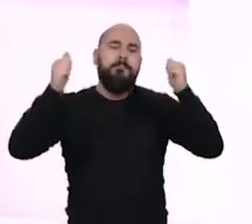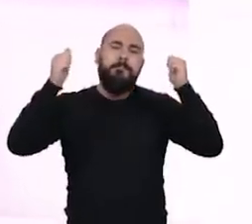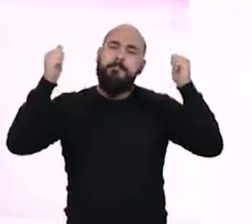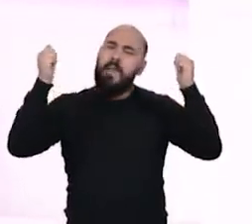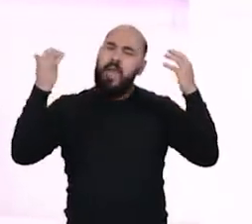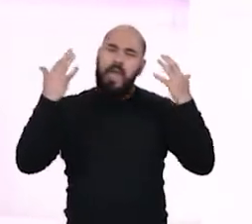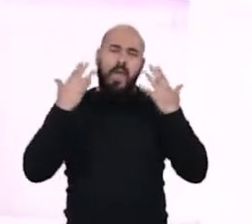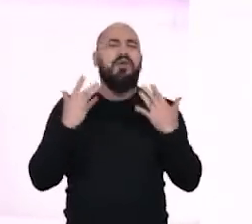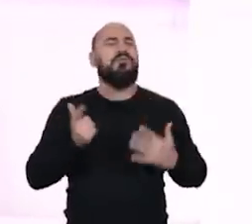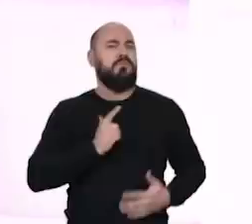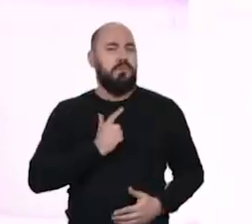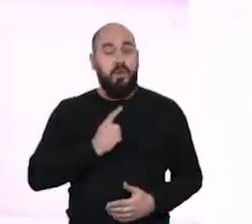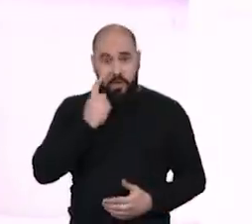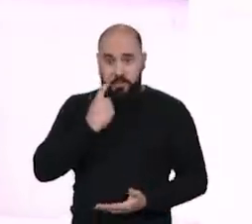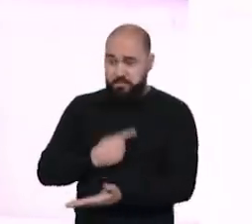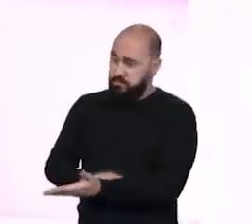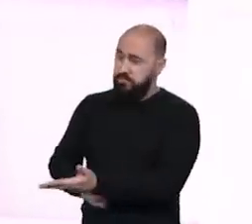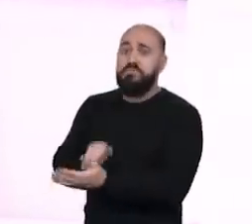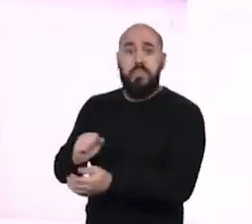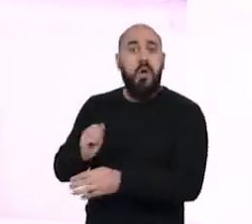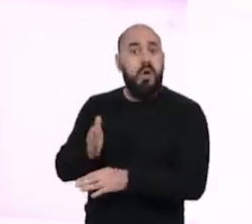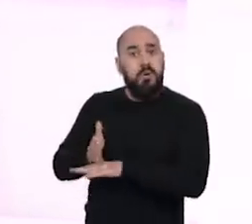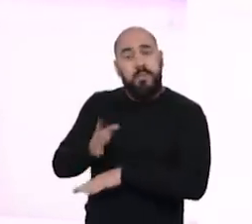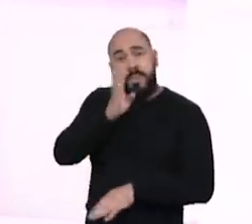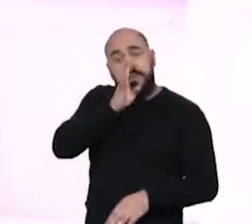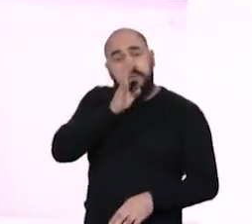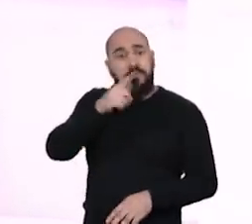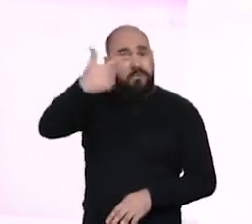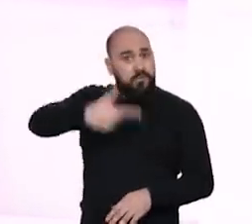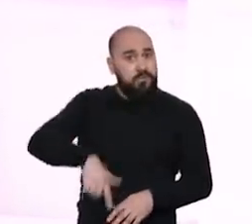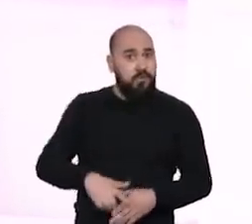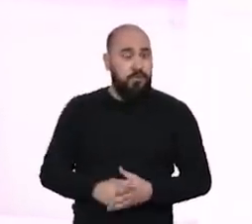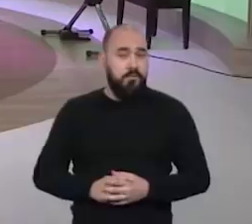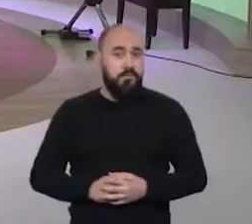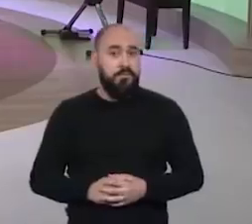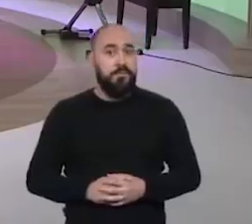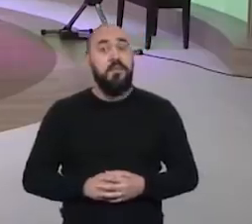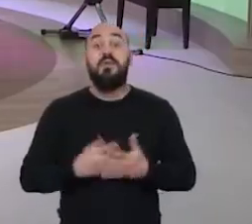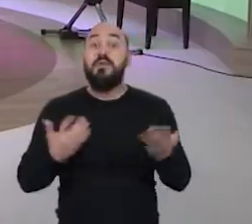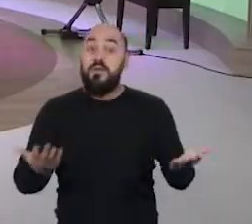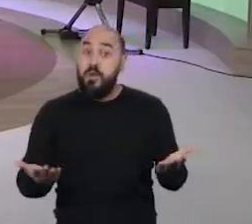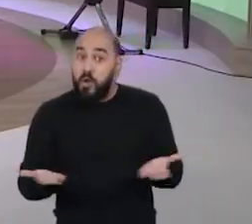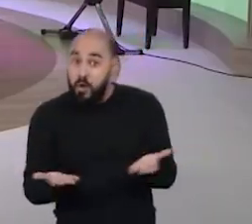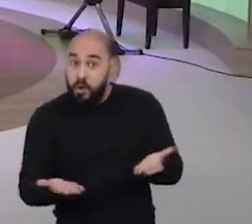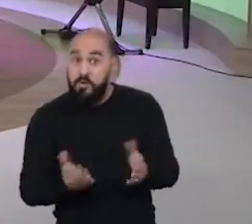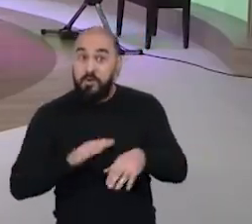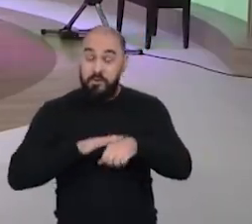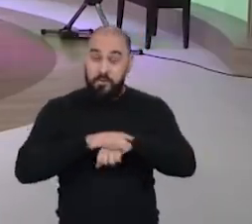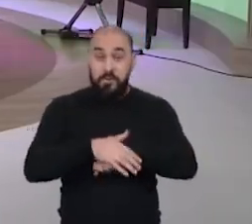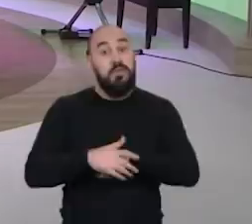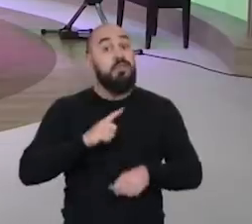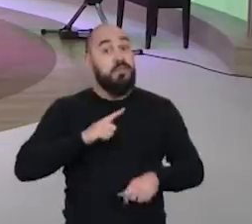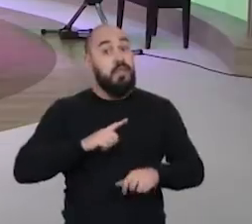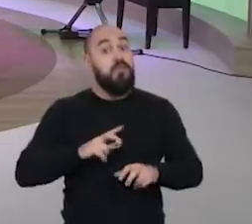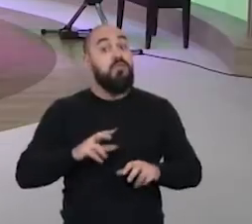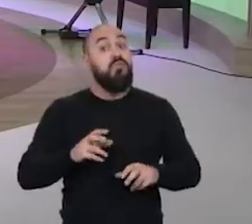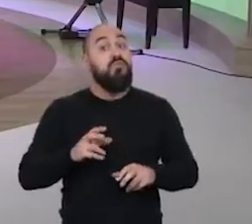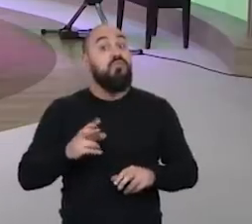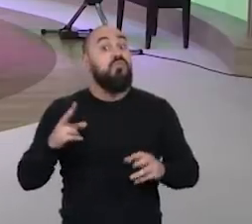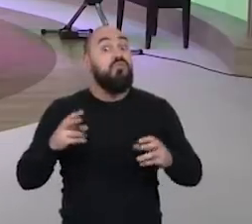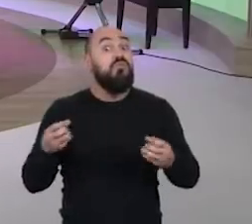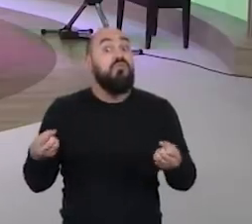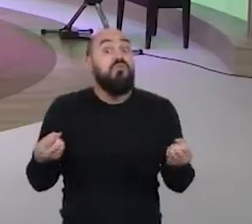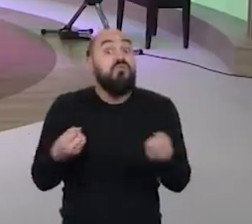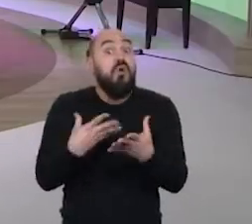já está à sua disposição. E para continuarmos a nossa conversa desta noite, que também trará muita novidade para a